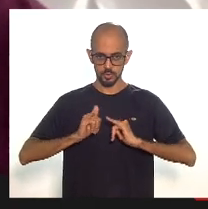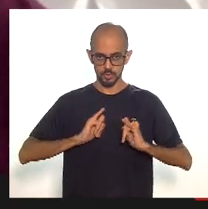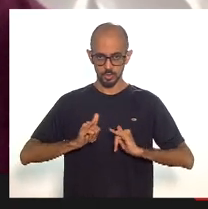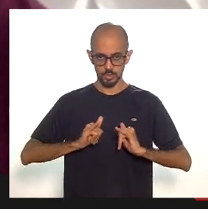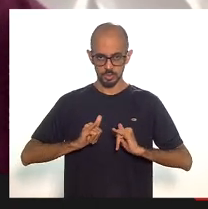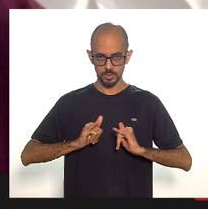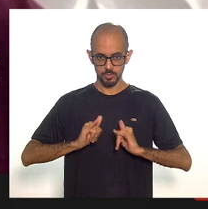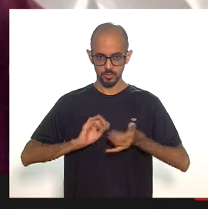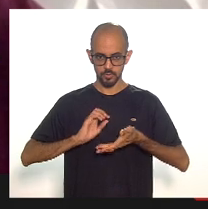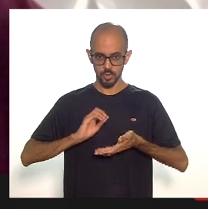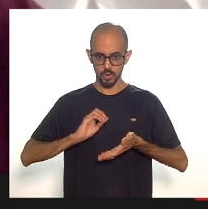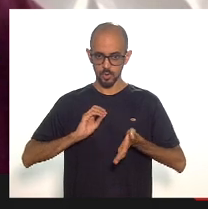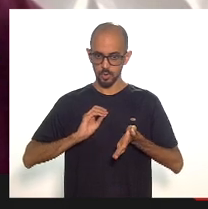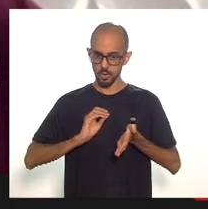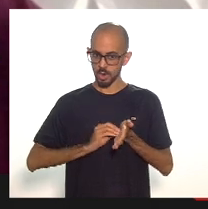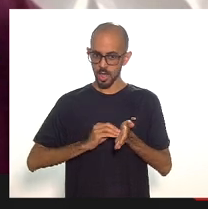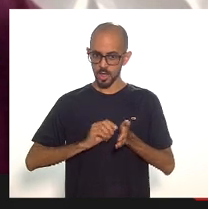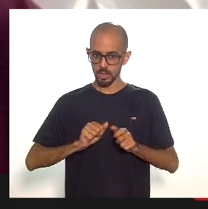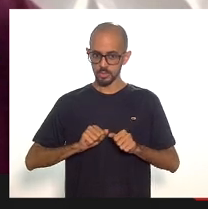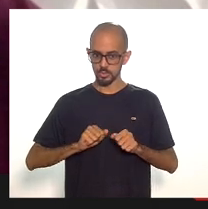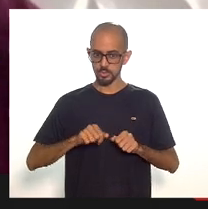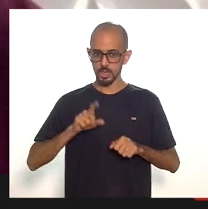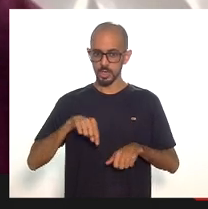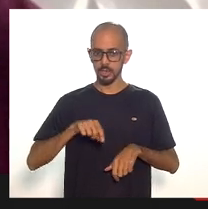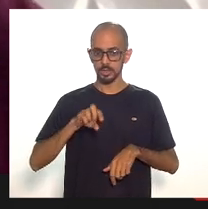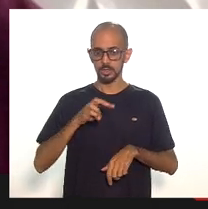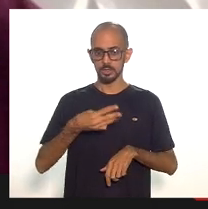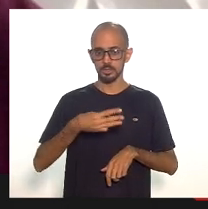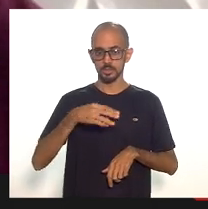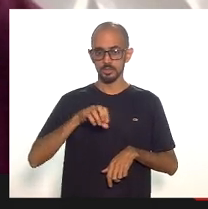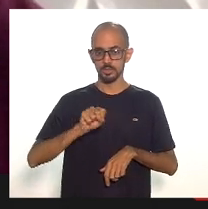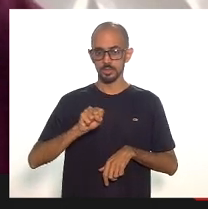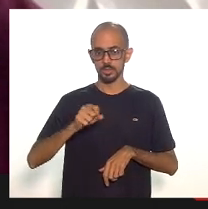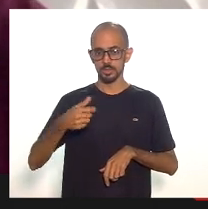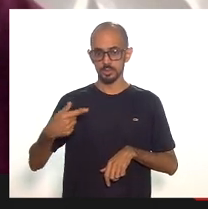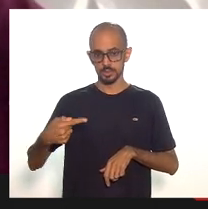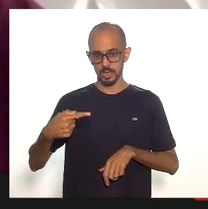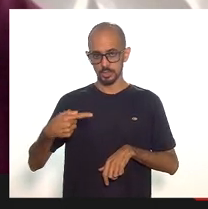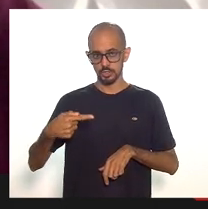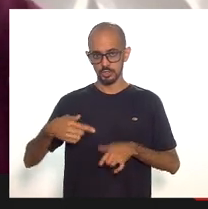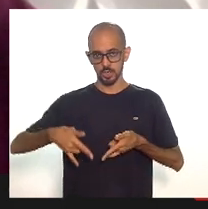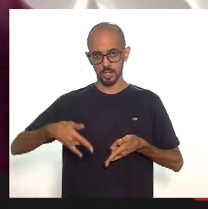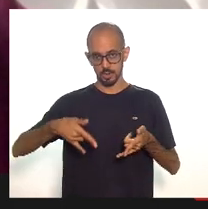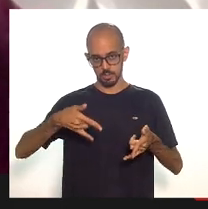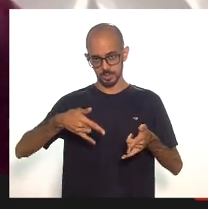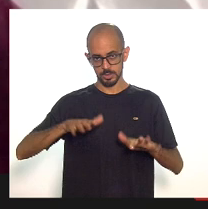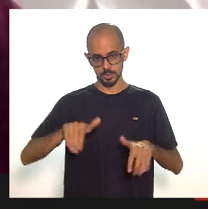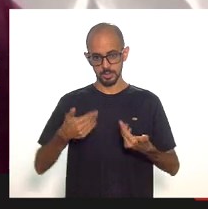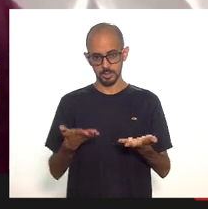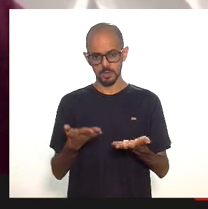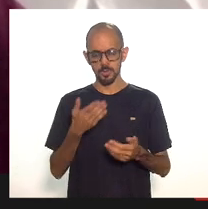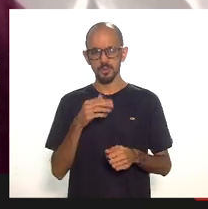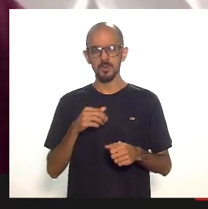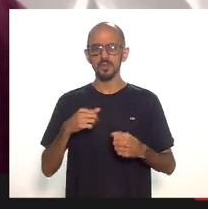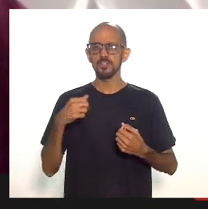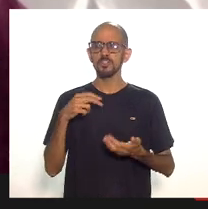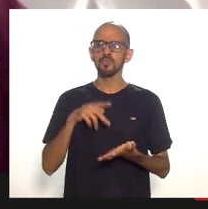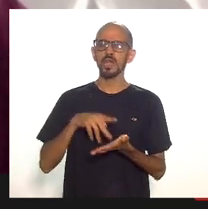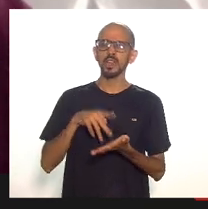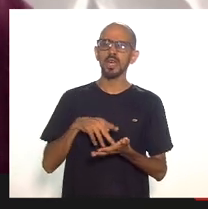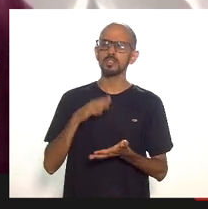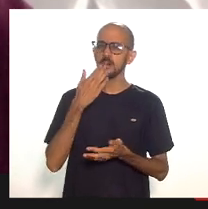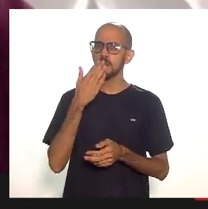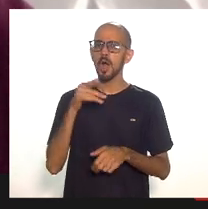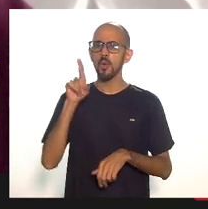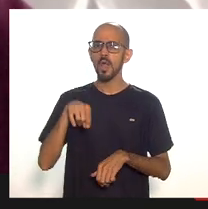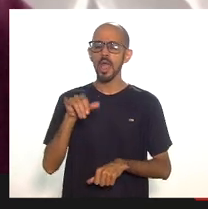na audiência são de 387 leitos. Então, precisamente, qual é a